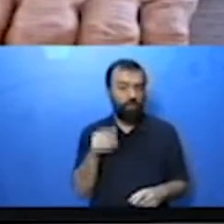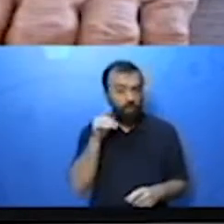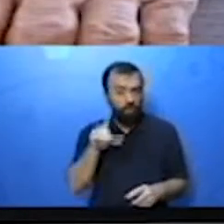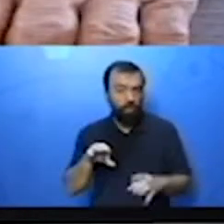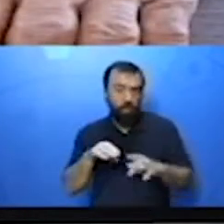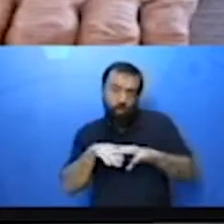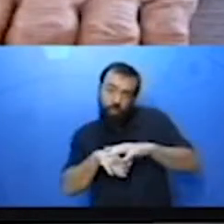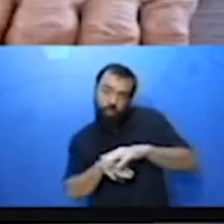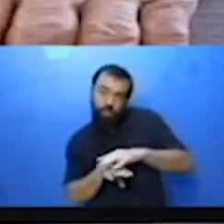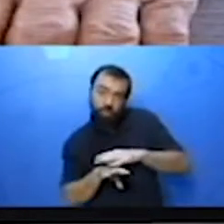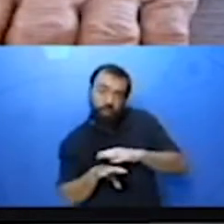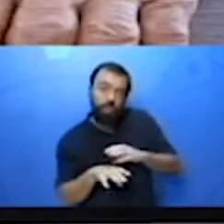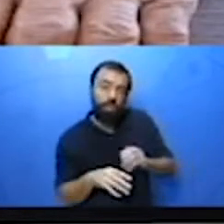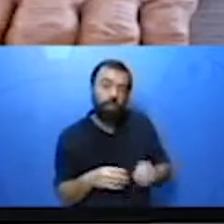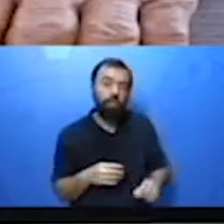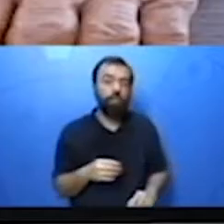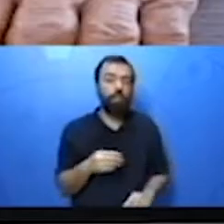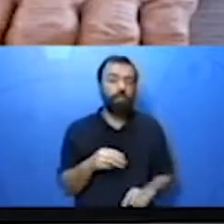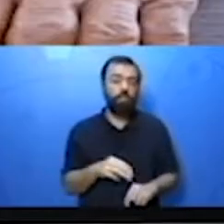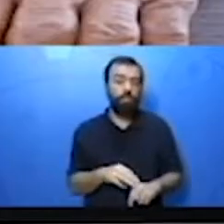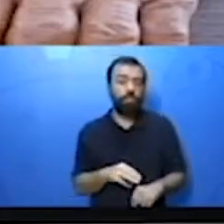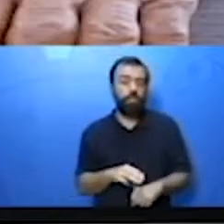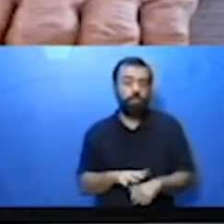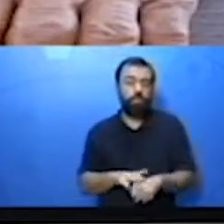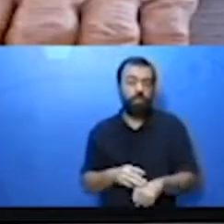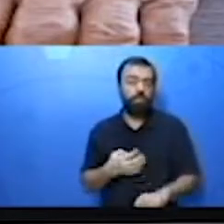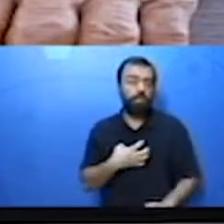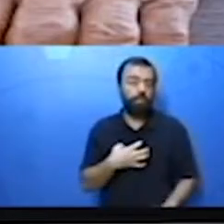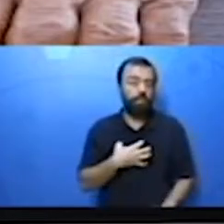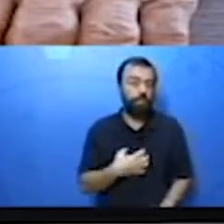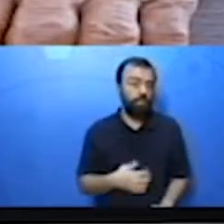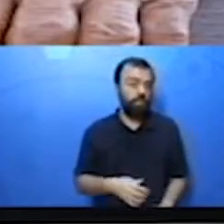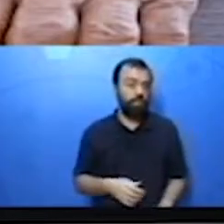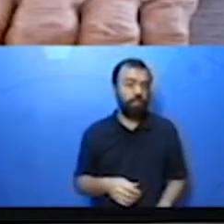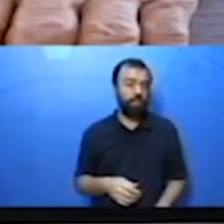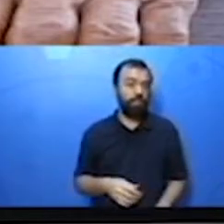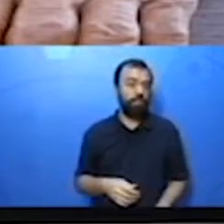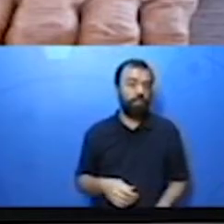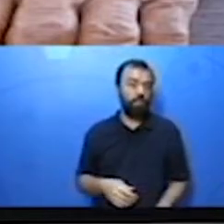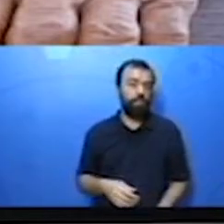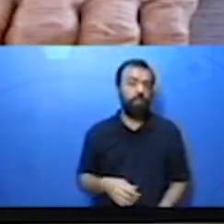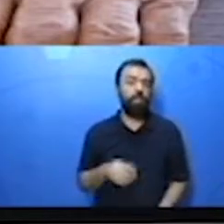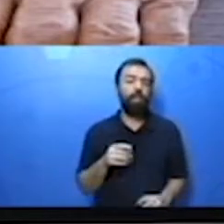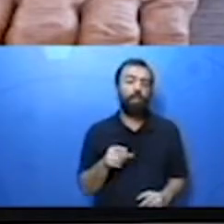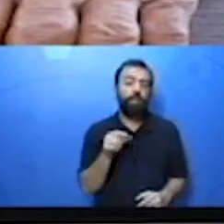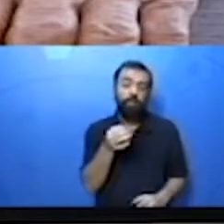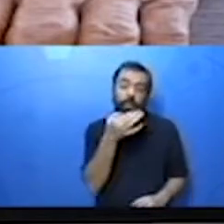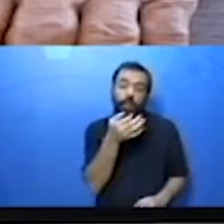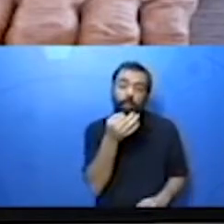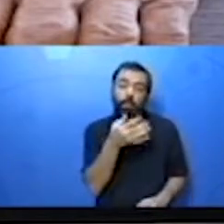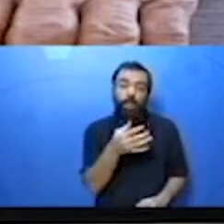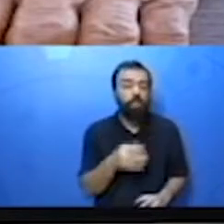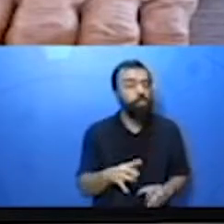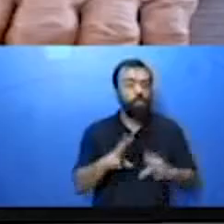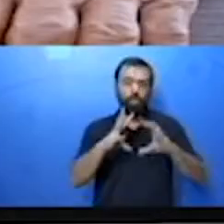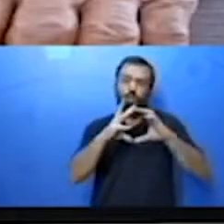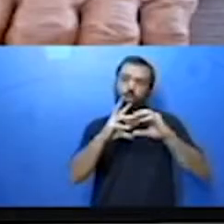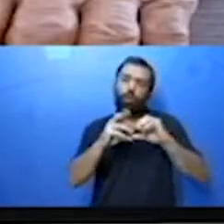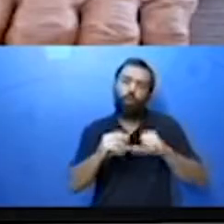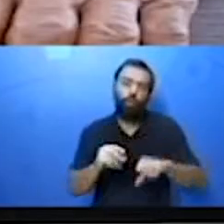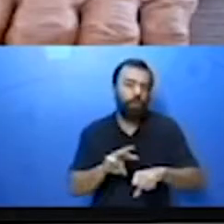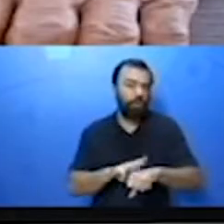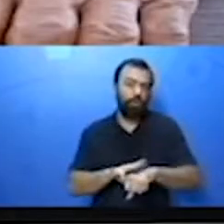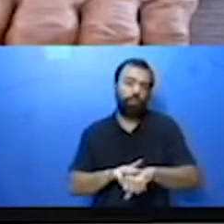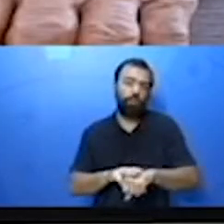um remédio e ele não foi indicado. Ele vai esconder o que eu tenho, não vai curar o que eu tenho e vai